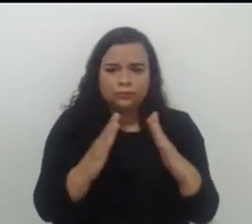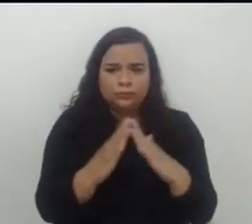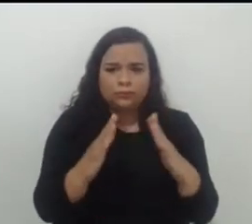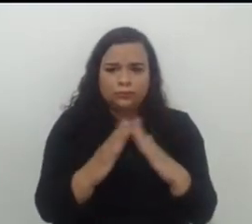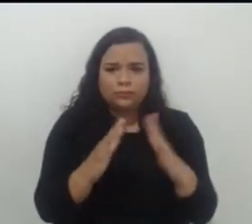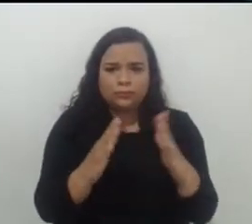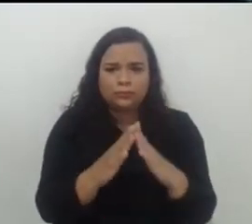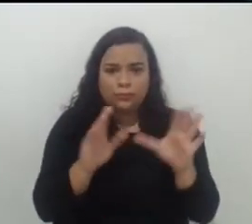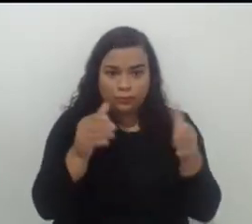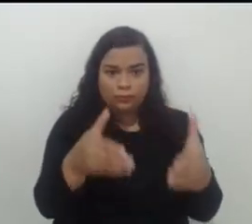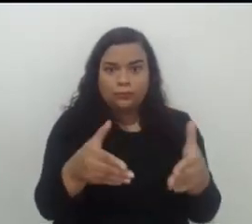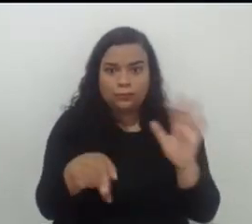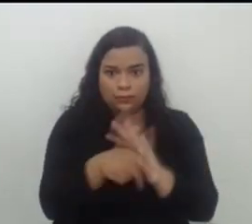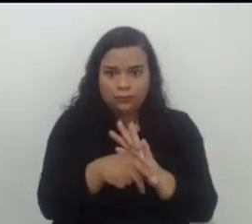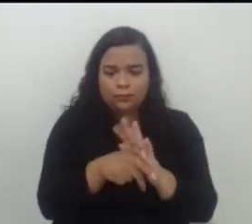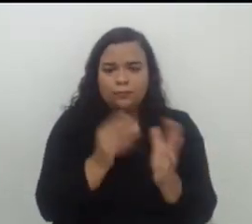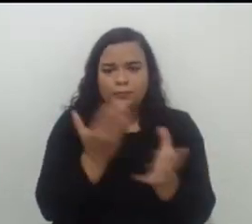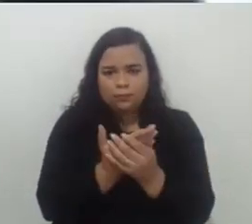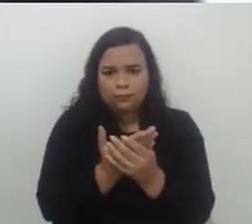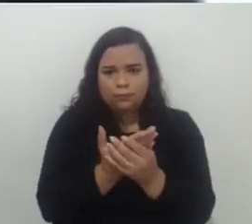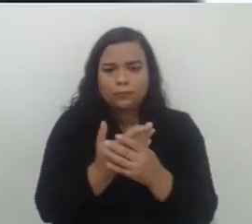demanda.